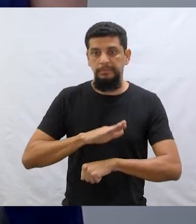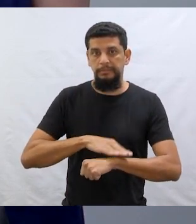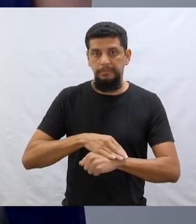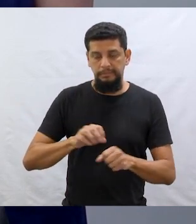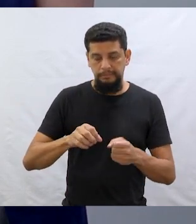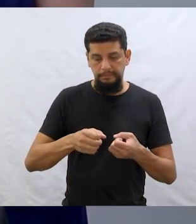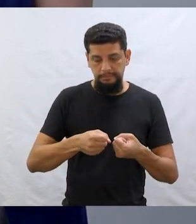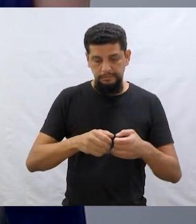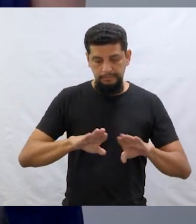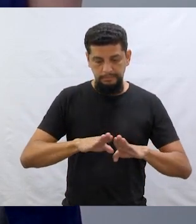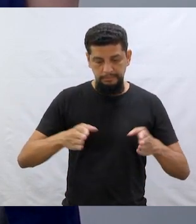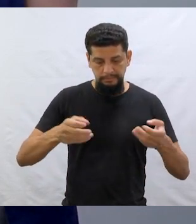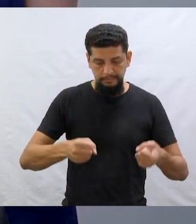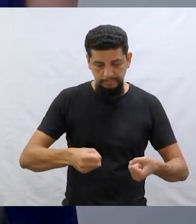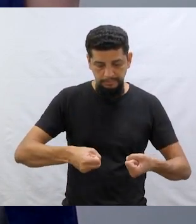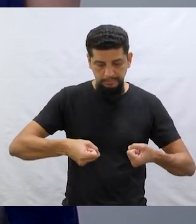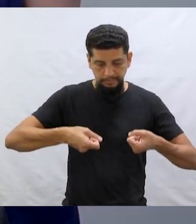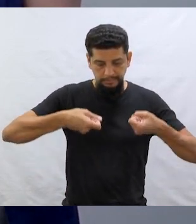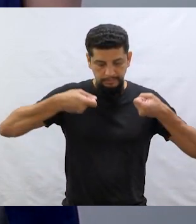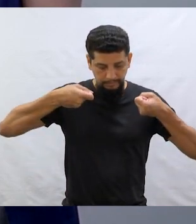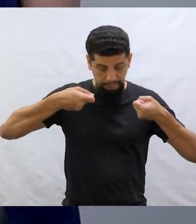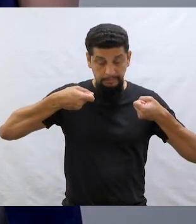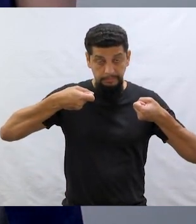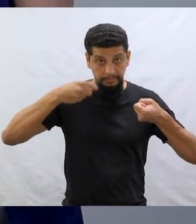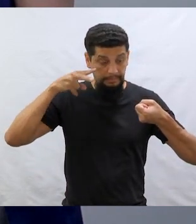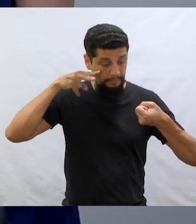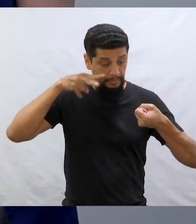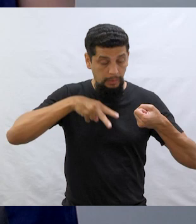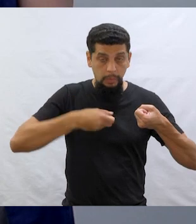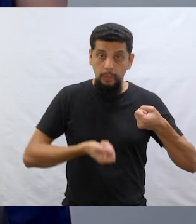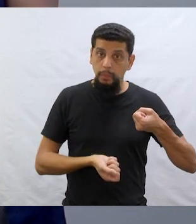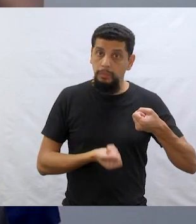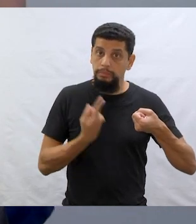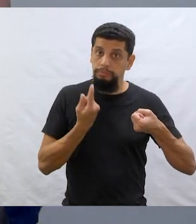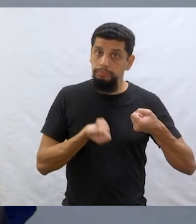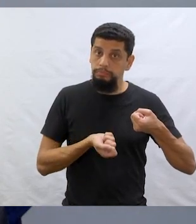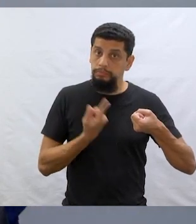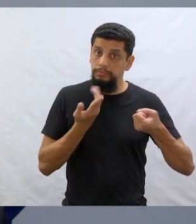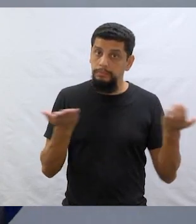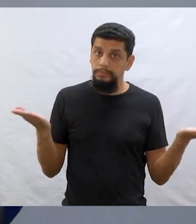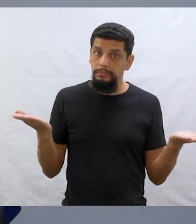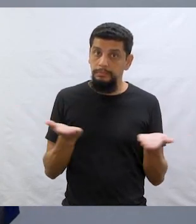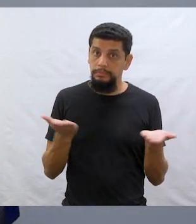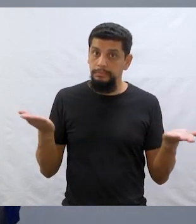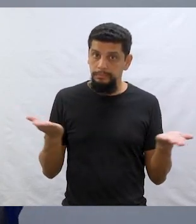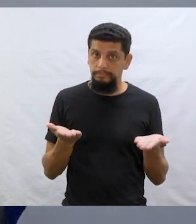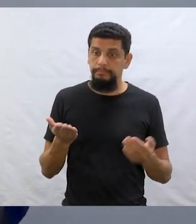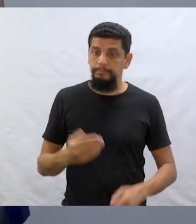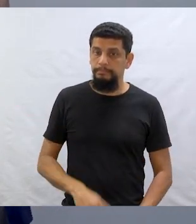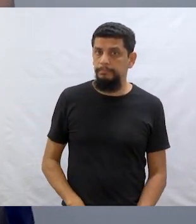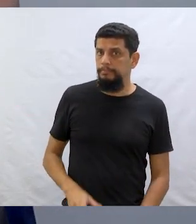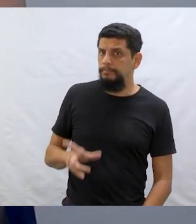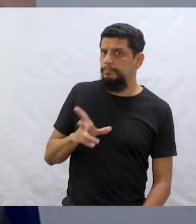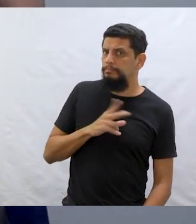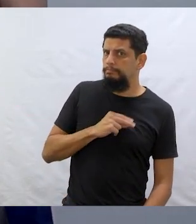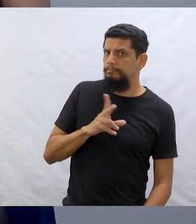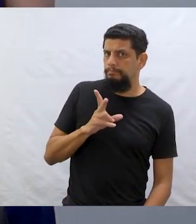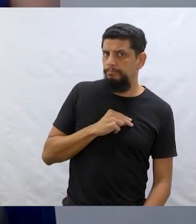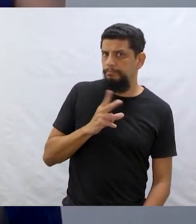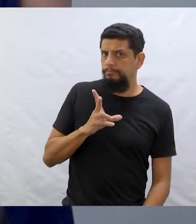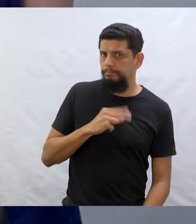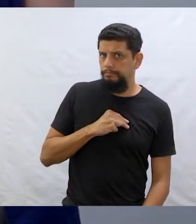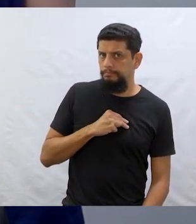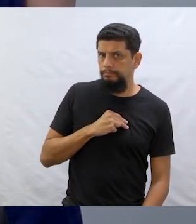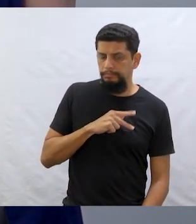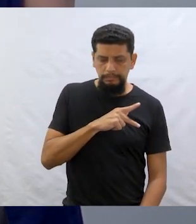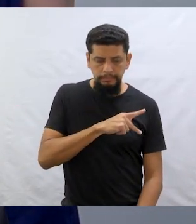momento de abrirmos a caixa. E agora? Nossa, professora